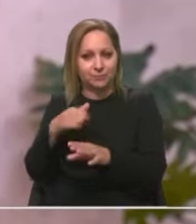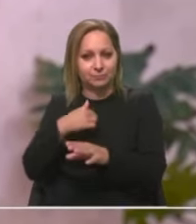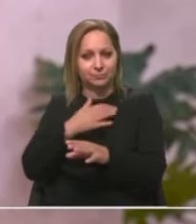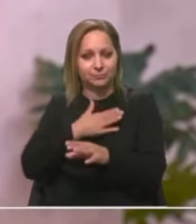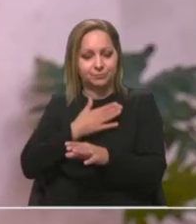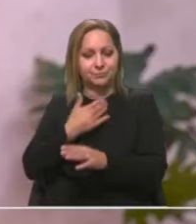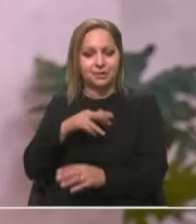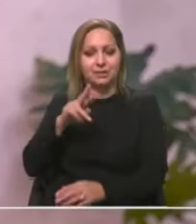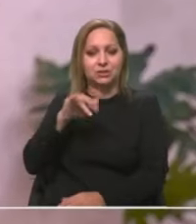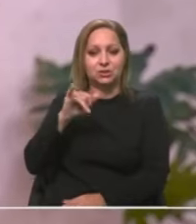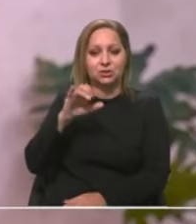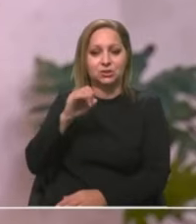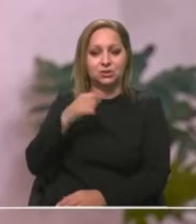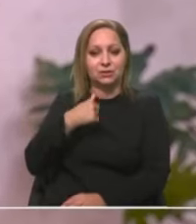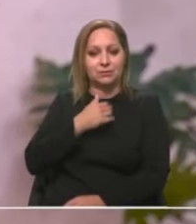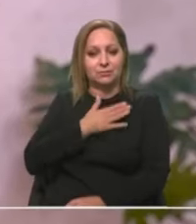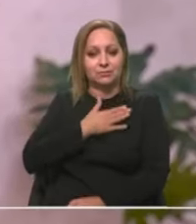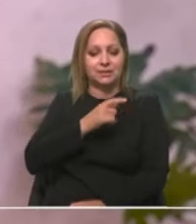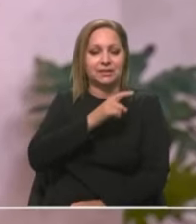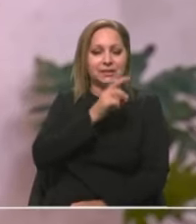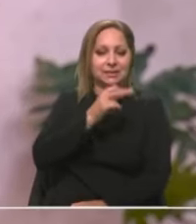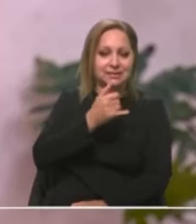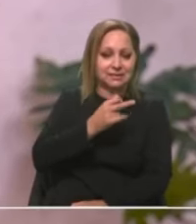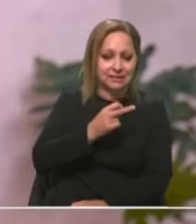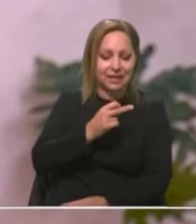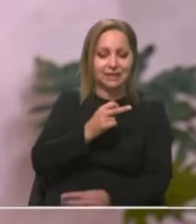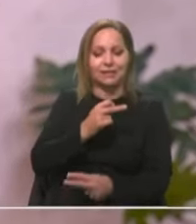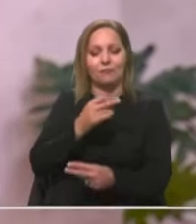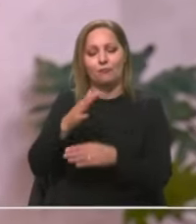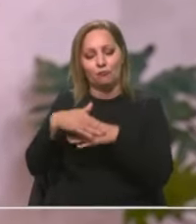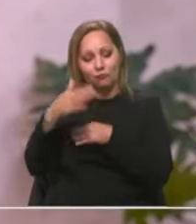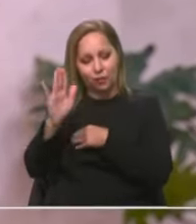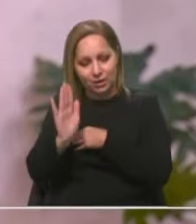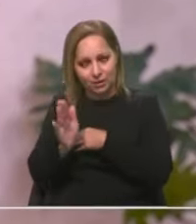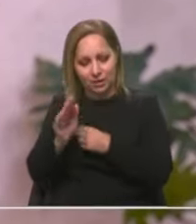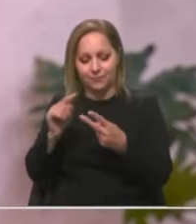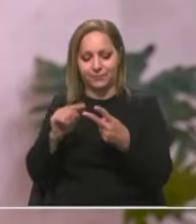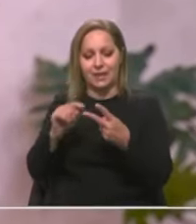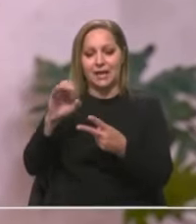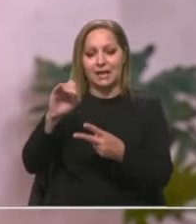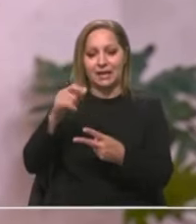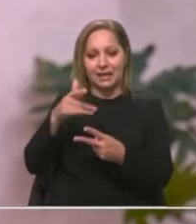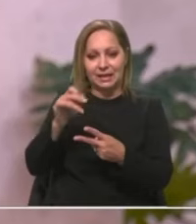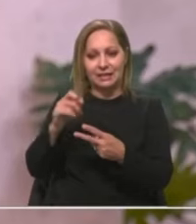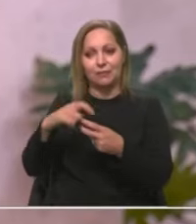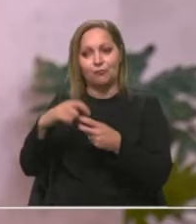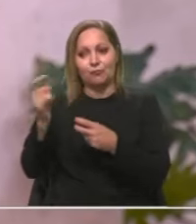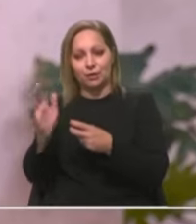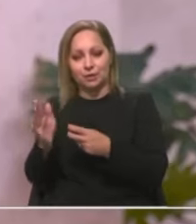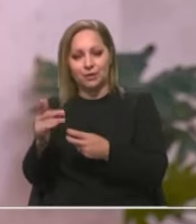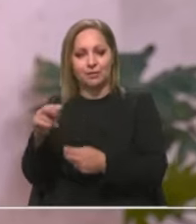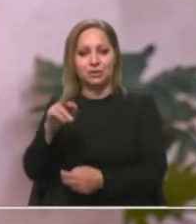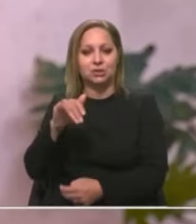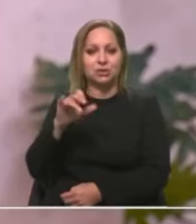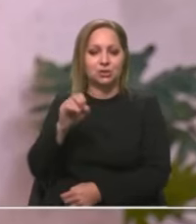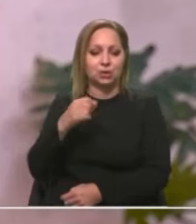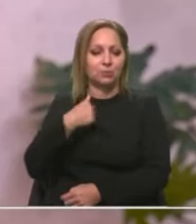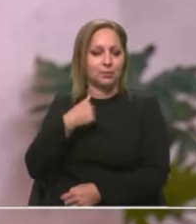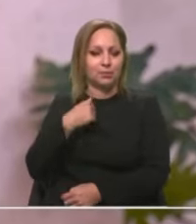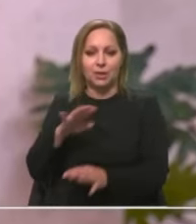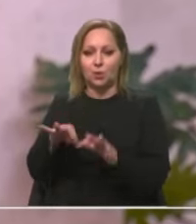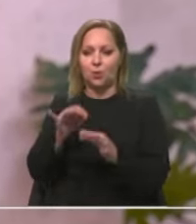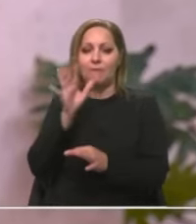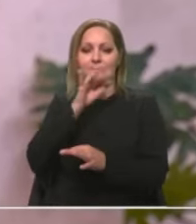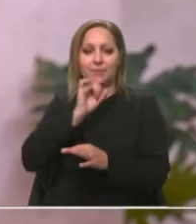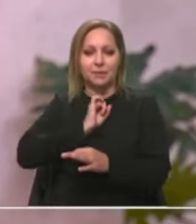o Chico. Eu já tinha a Zaya, a Cátia cá fora, mas o Chico era o meu menino. Para mim, ele é da minha família e deixá-lo